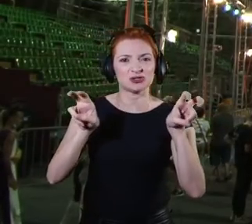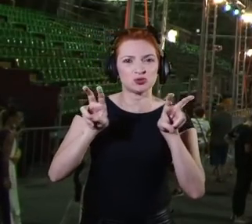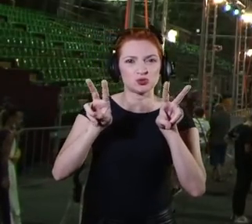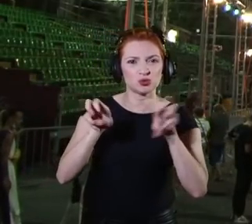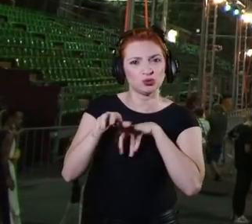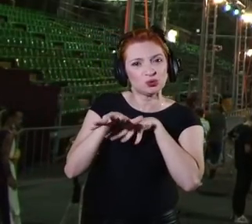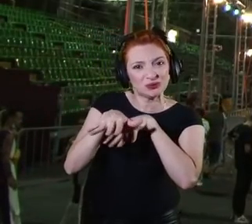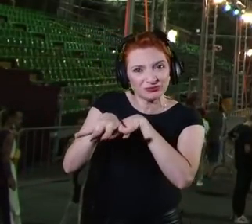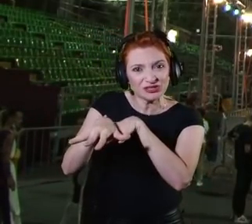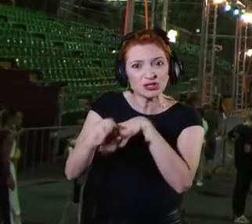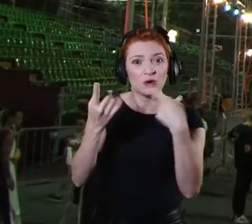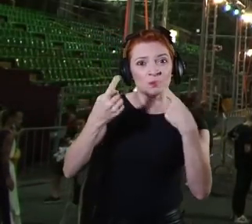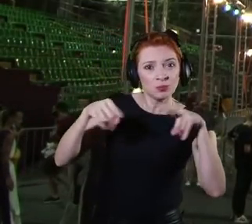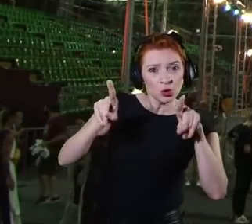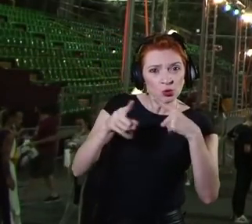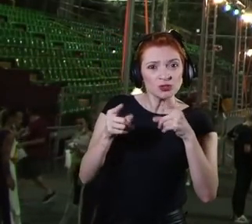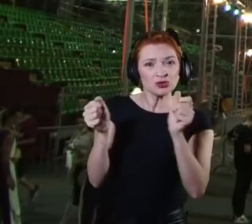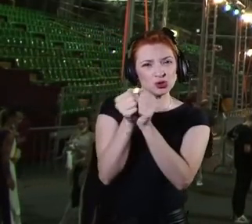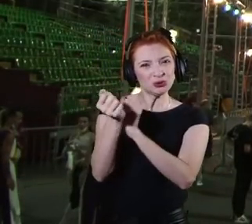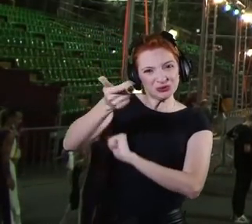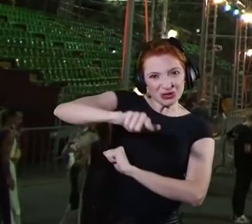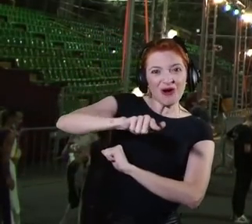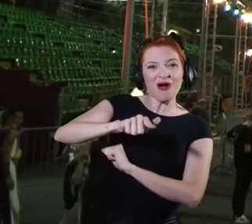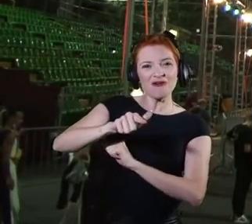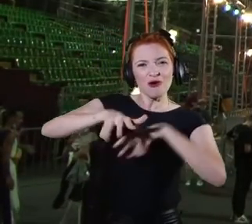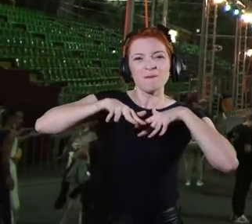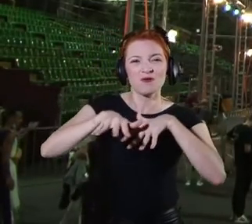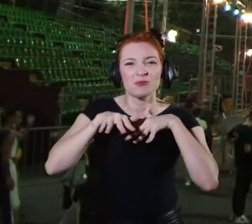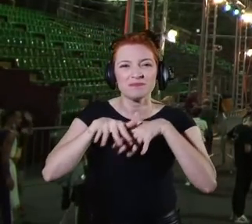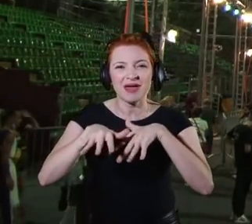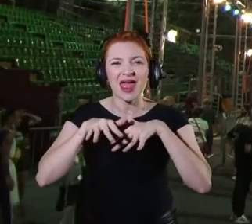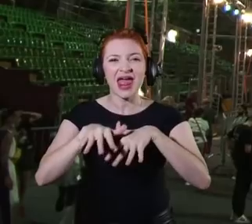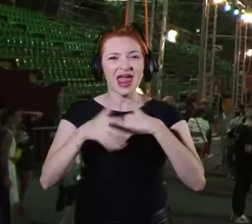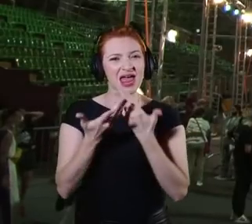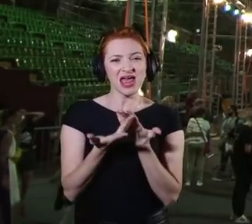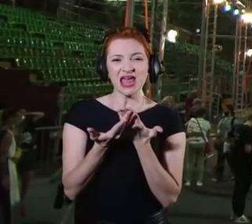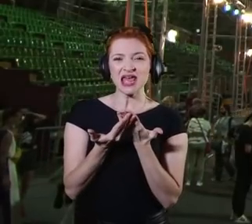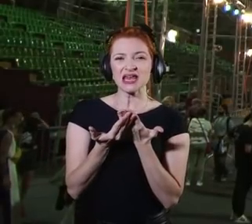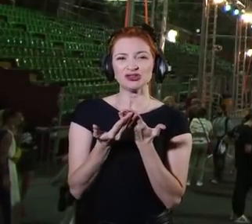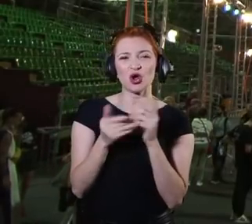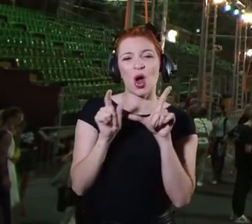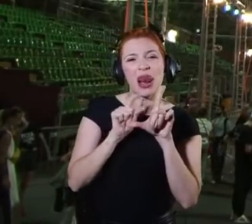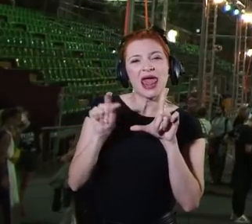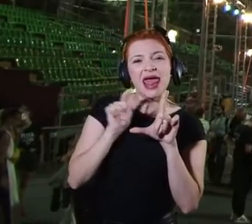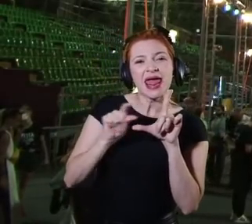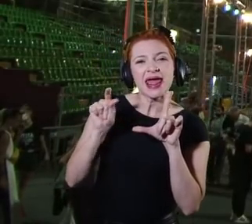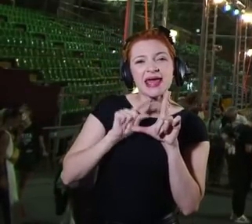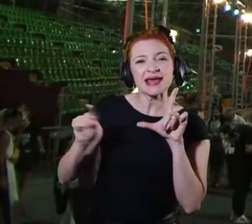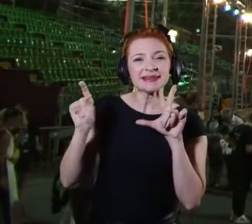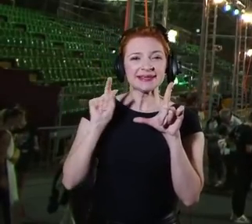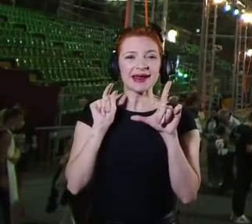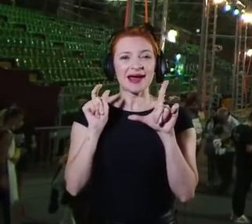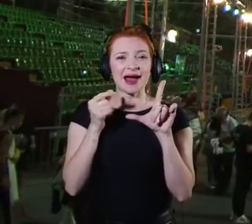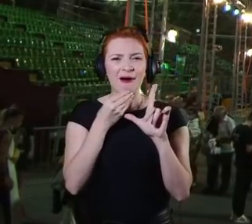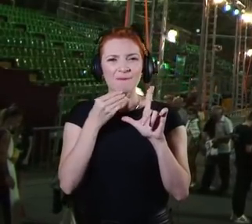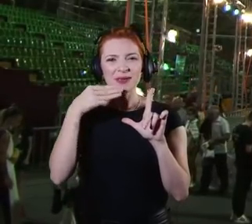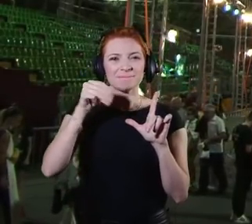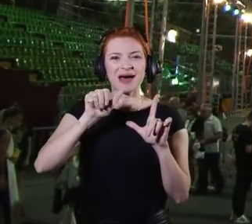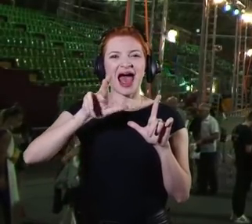Este tema da música, Juntos Outra Vez, esse ritmo, o arranjo musical, a letra do Mário Miquelon, é algo